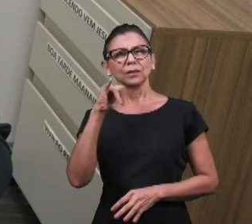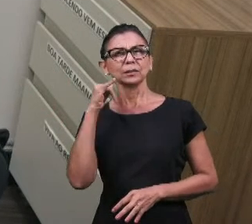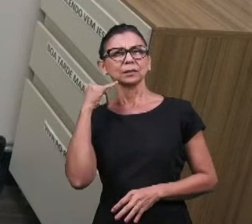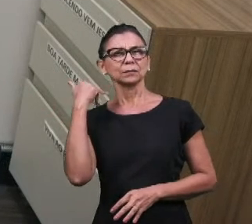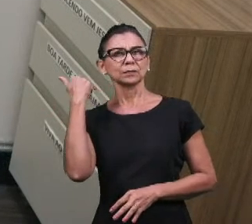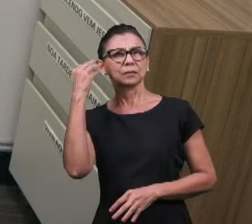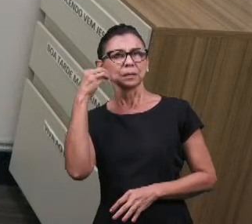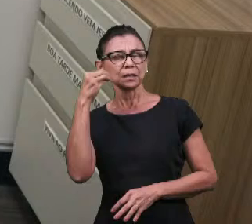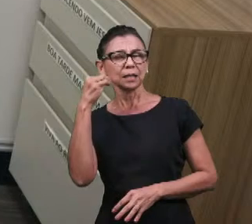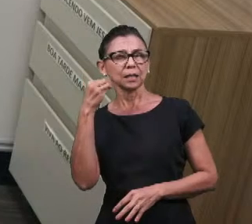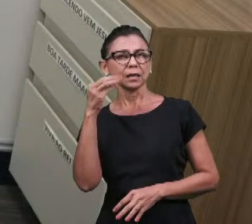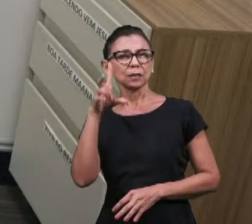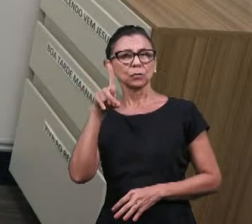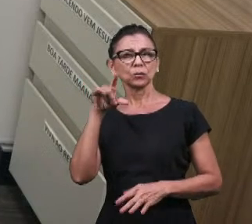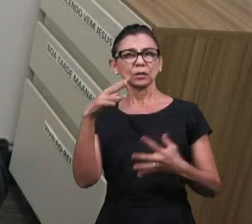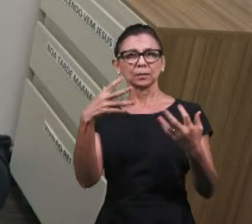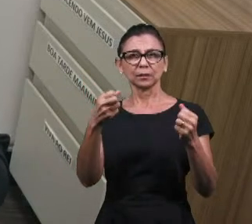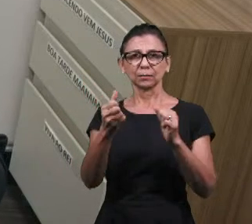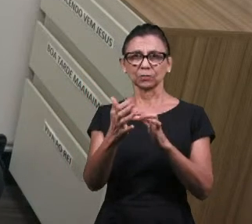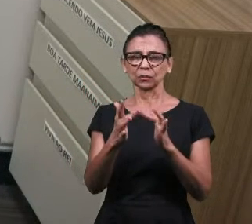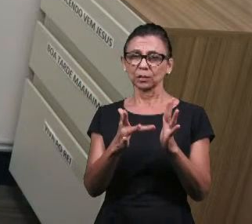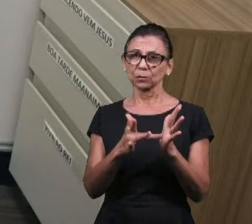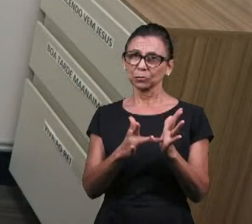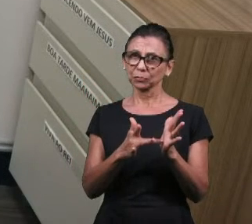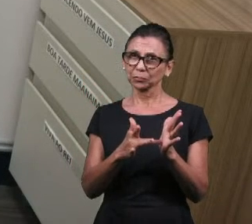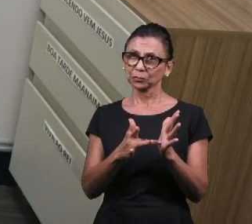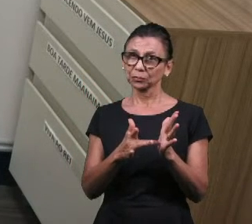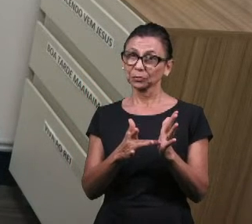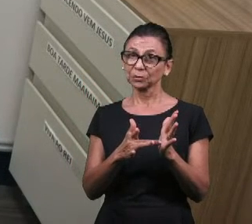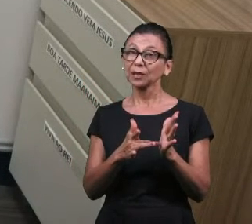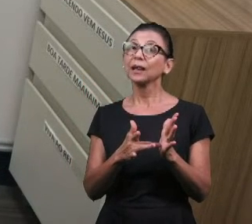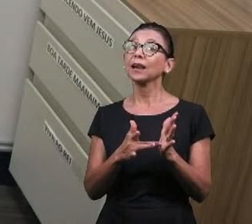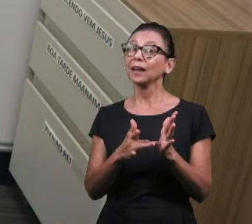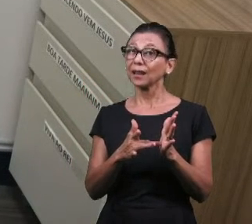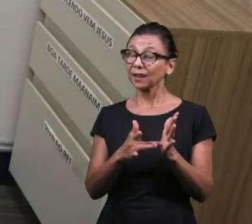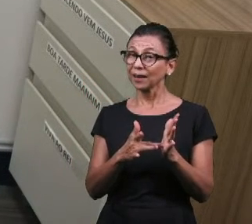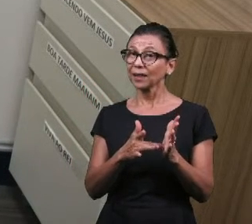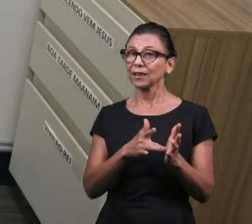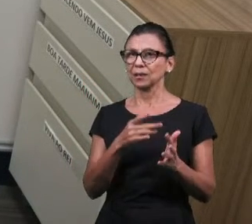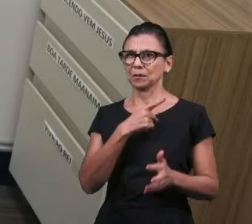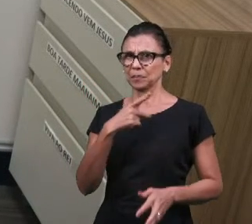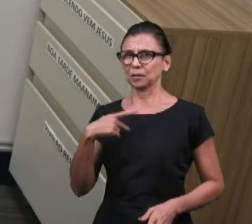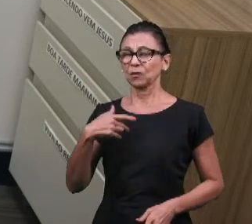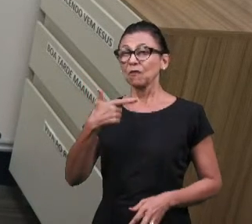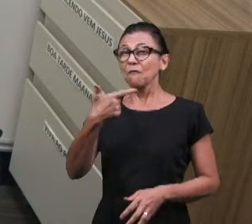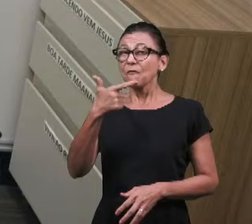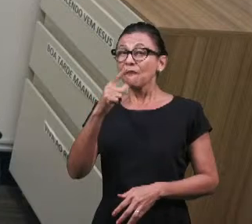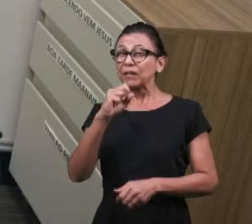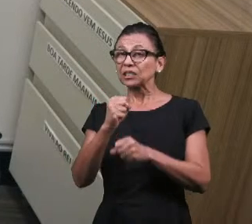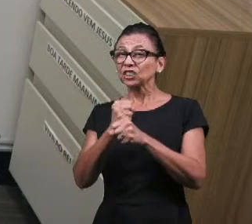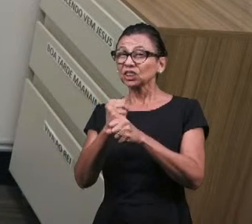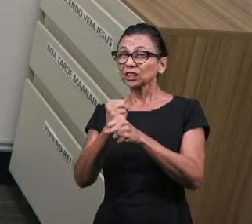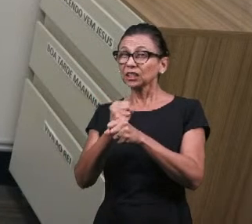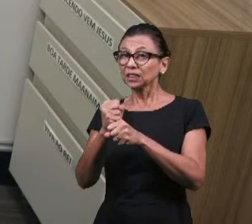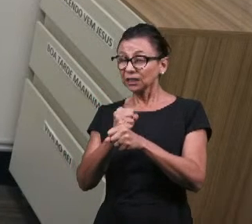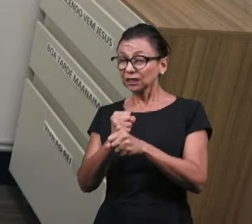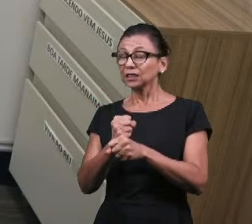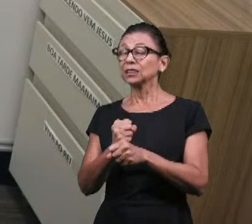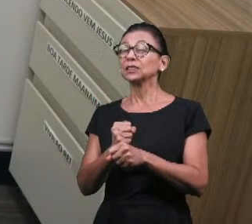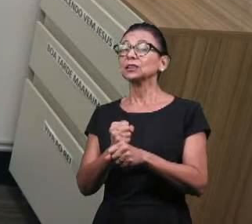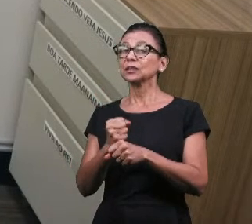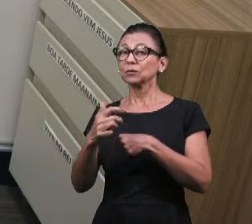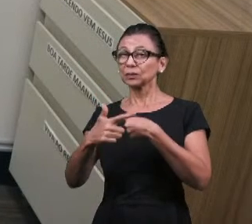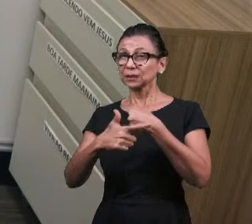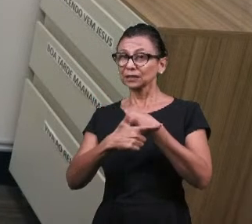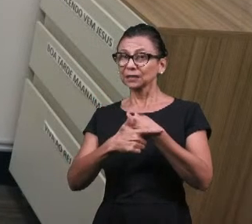E hoje nós vamos conversar com um pastor que são 20 anos de ministério. Ele é casado com a nossa